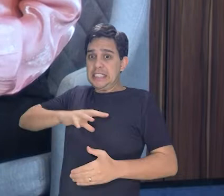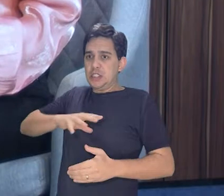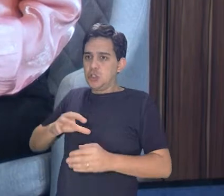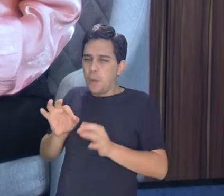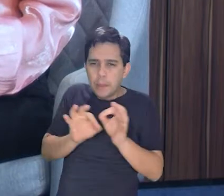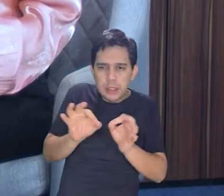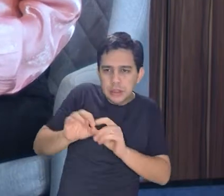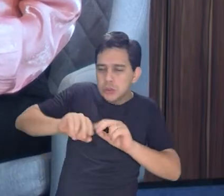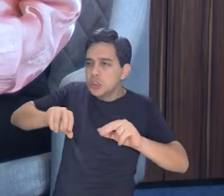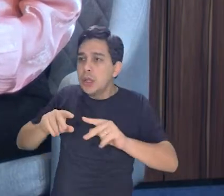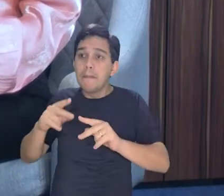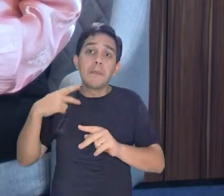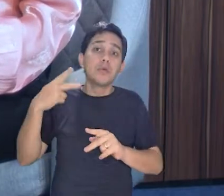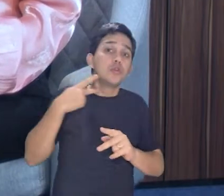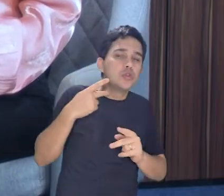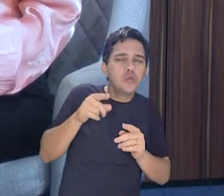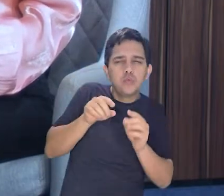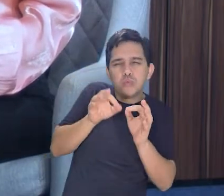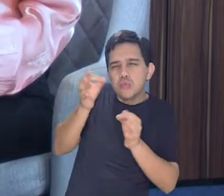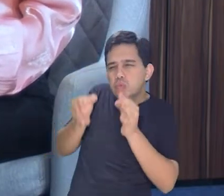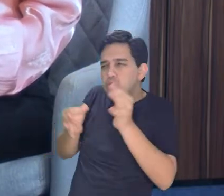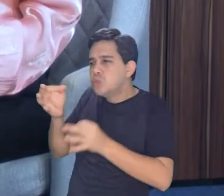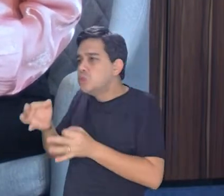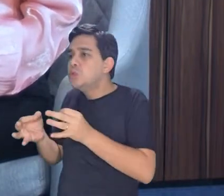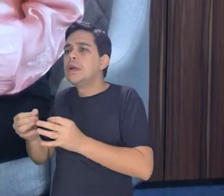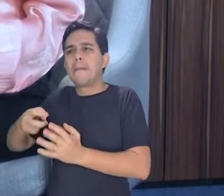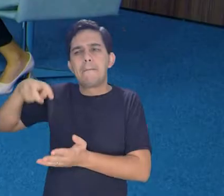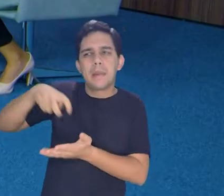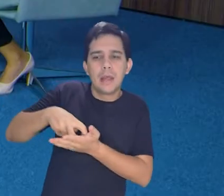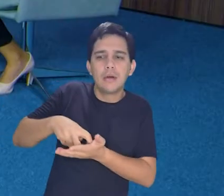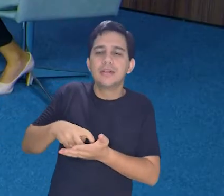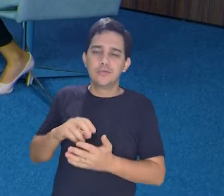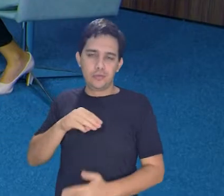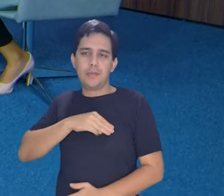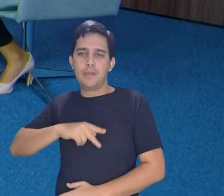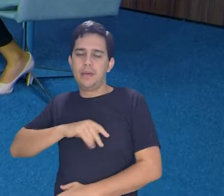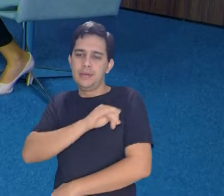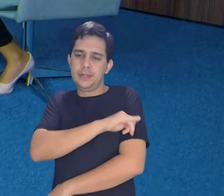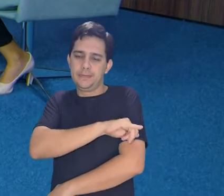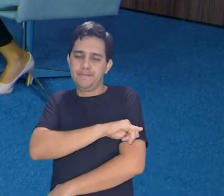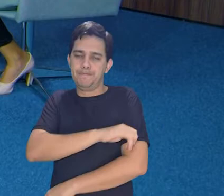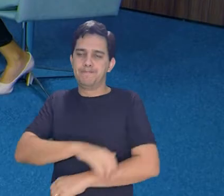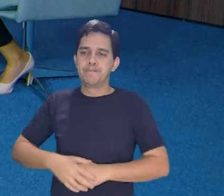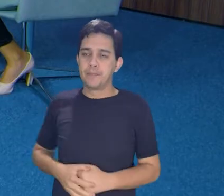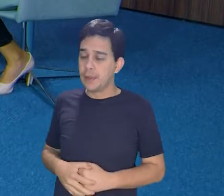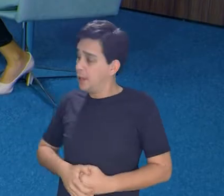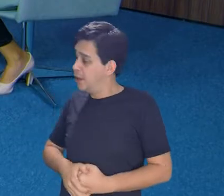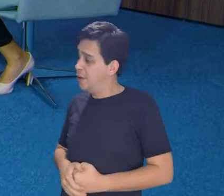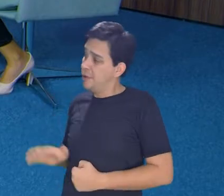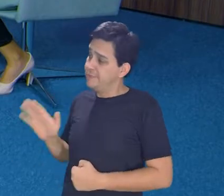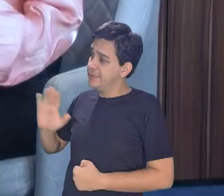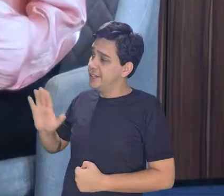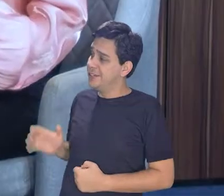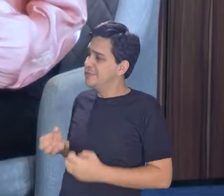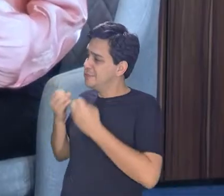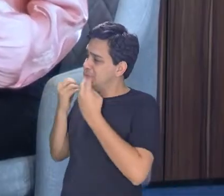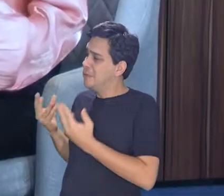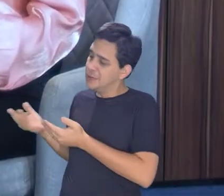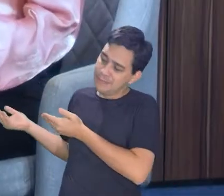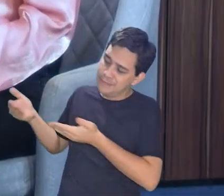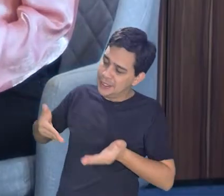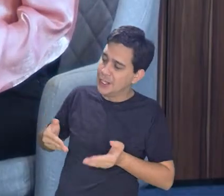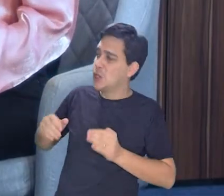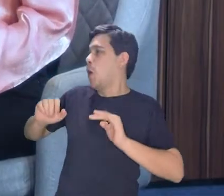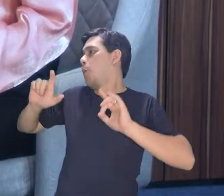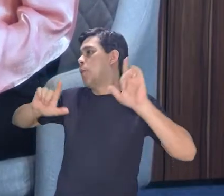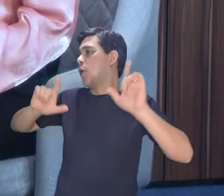Promotorias de Justiça de Investigação Penal do MPRJ. Olá, doutores, sejam muito bem-vindos ao MP Cidadão. Bom, eu